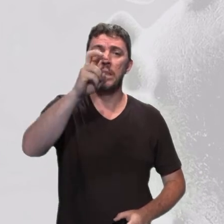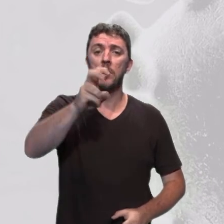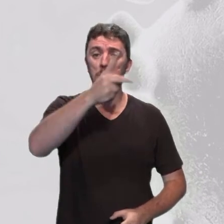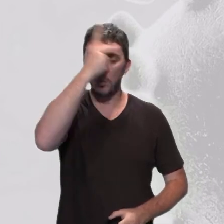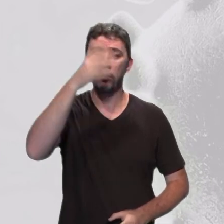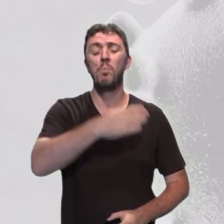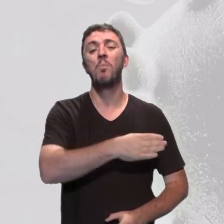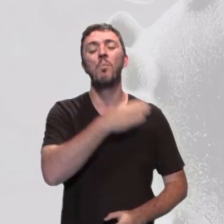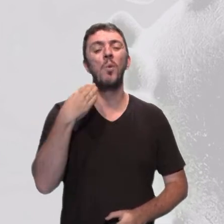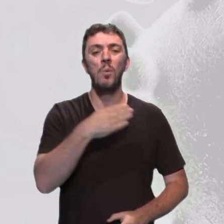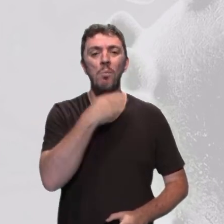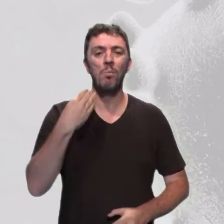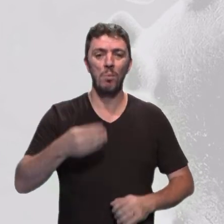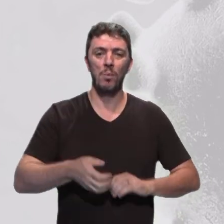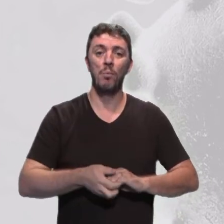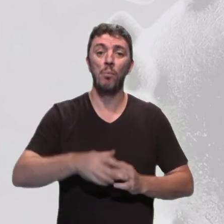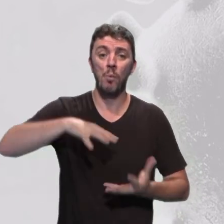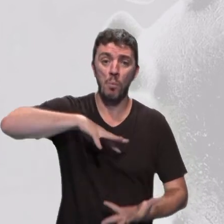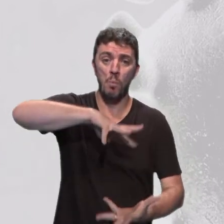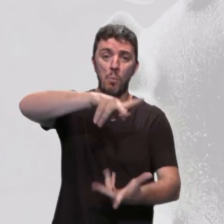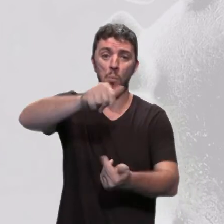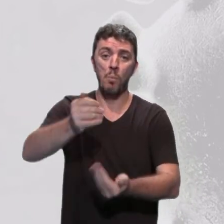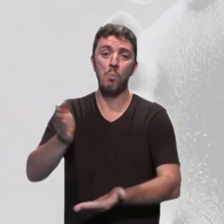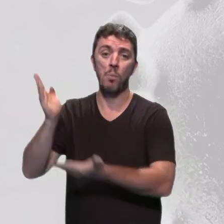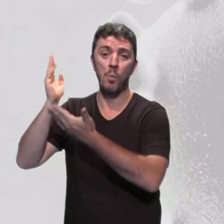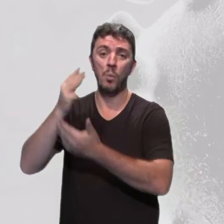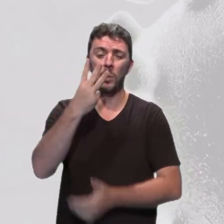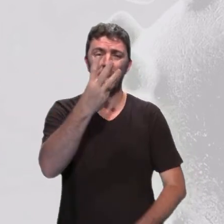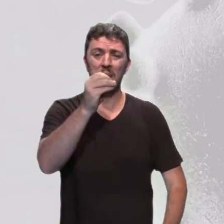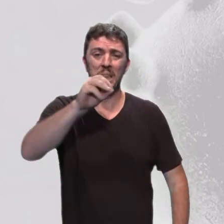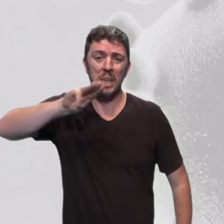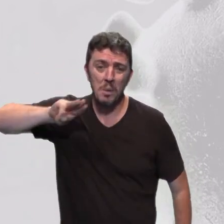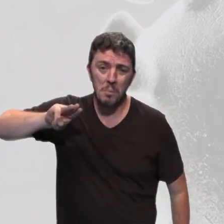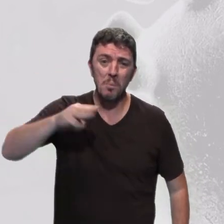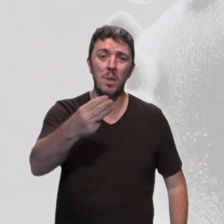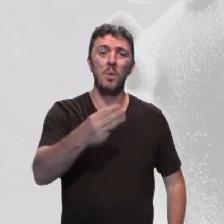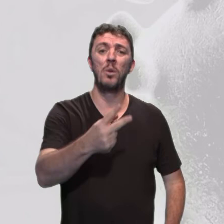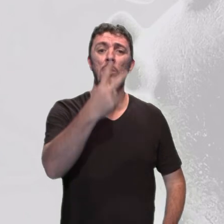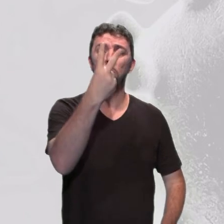134.935 mortes. No mundo todo, são